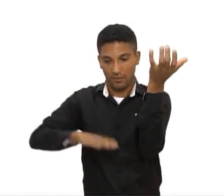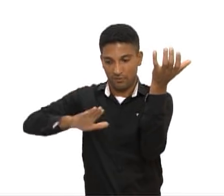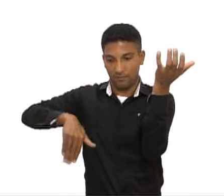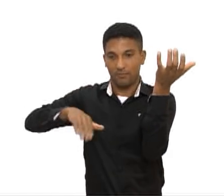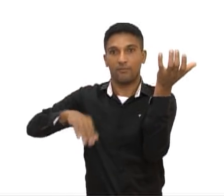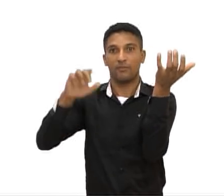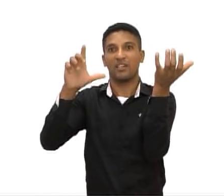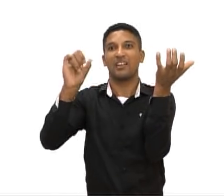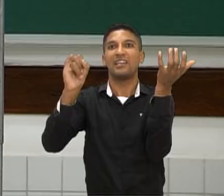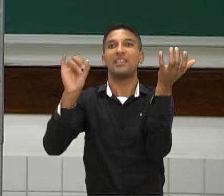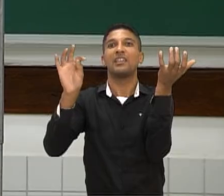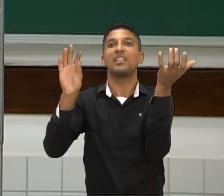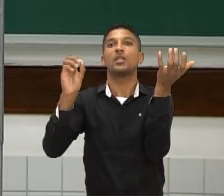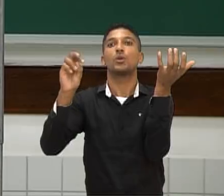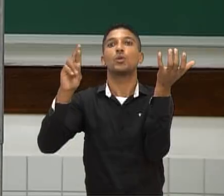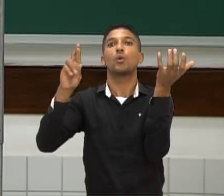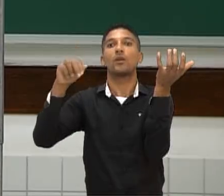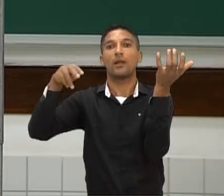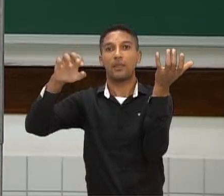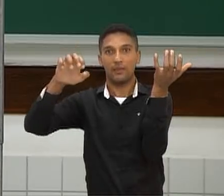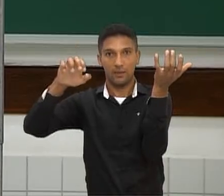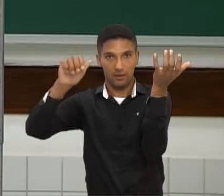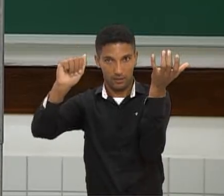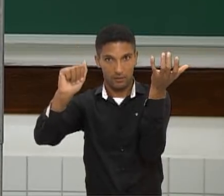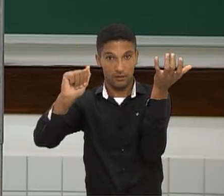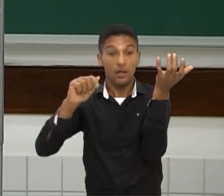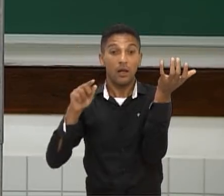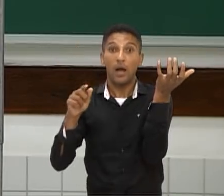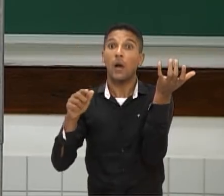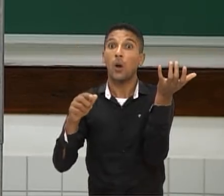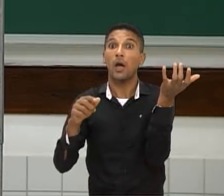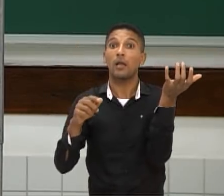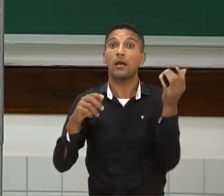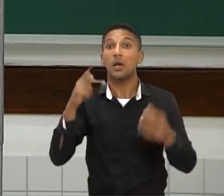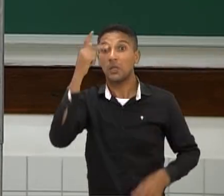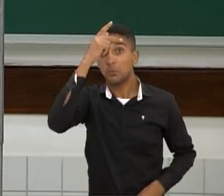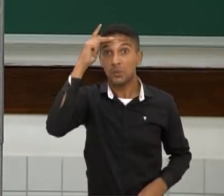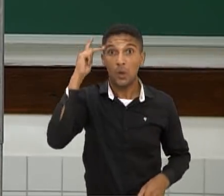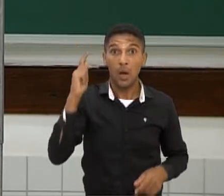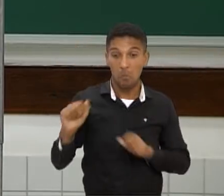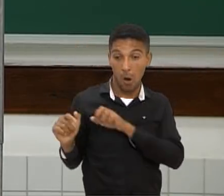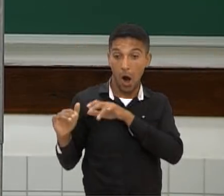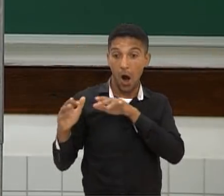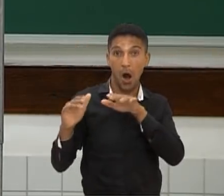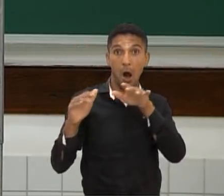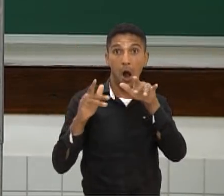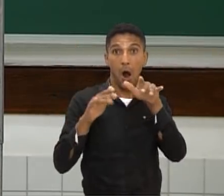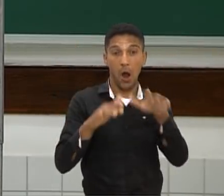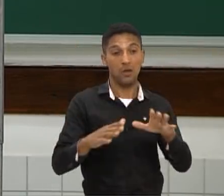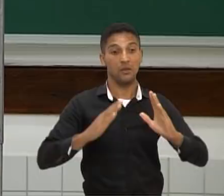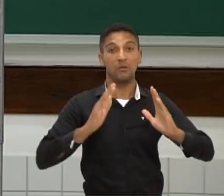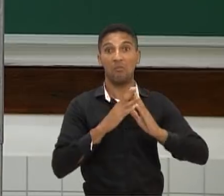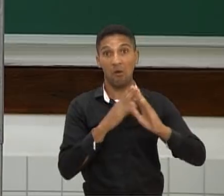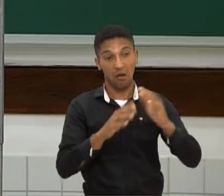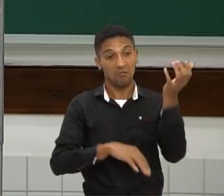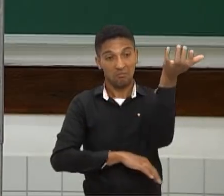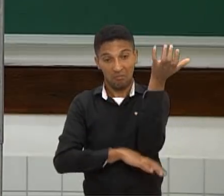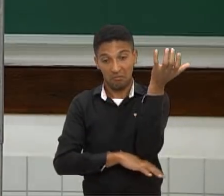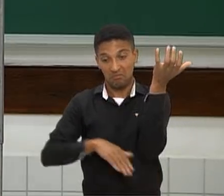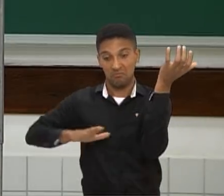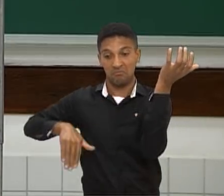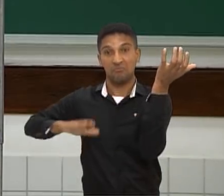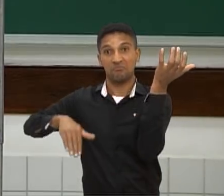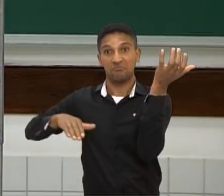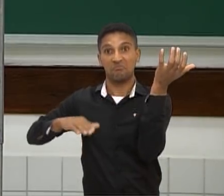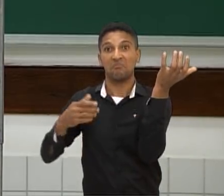desenvolvem atividades industriais e urbanas nessa região. Lembrem lá das aulas anteriores e da aula de história